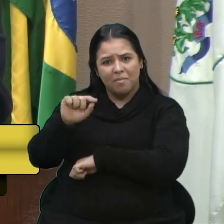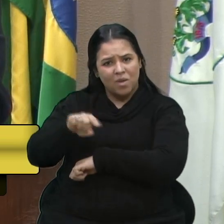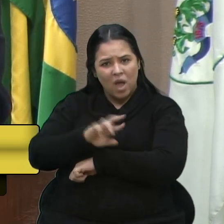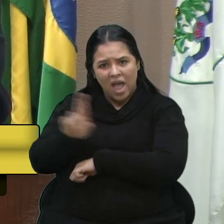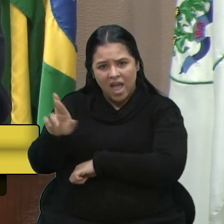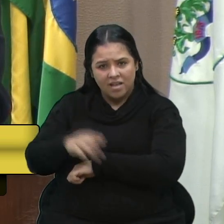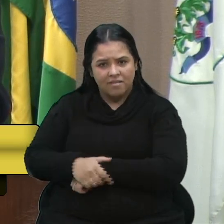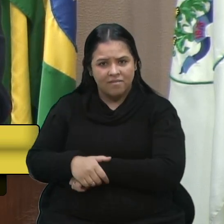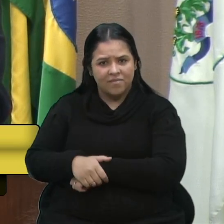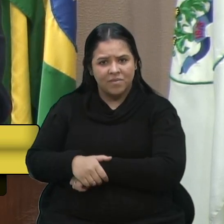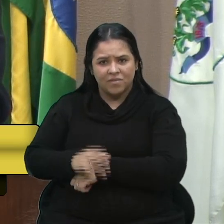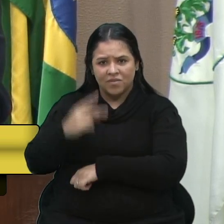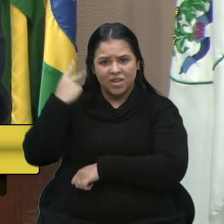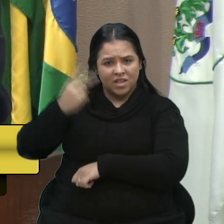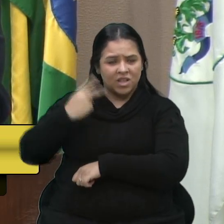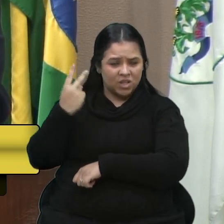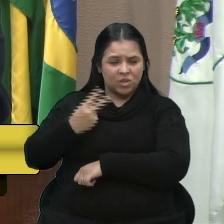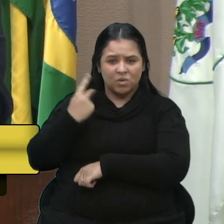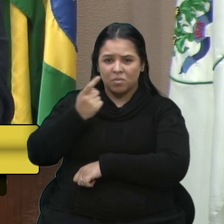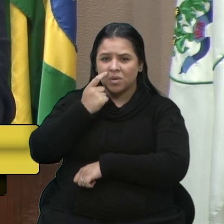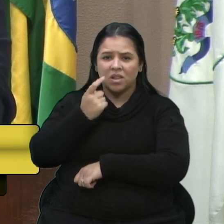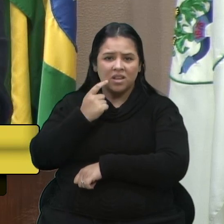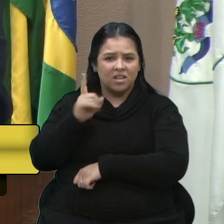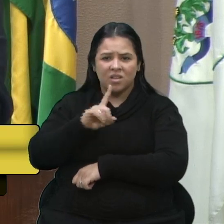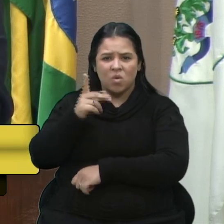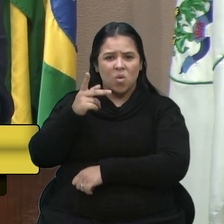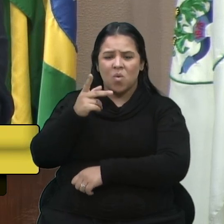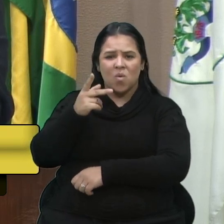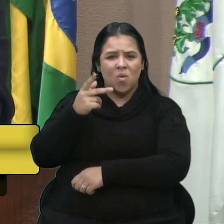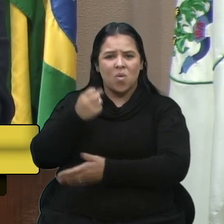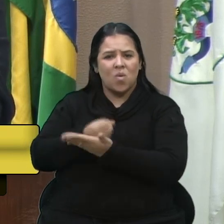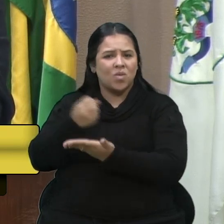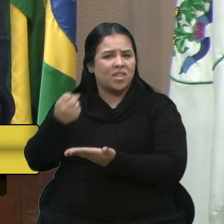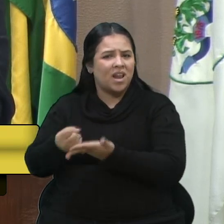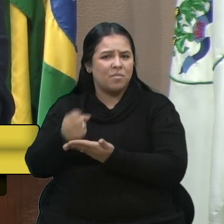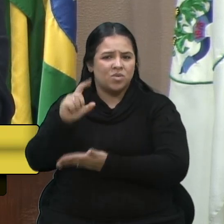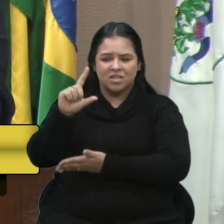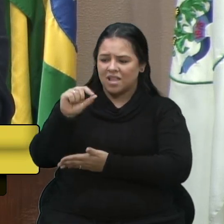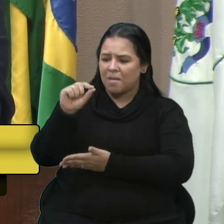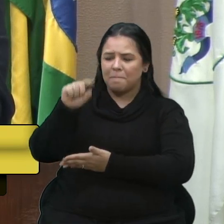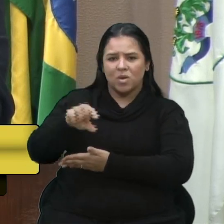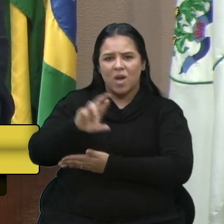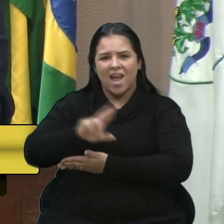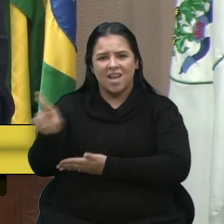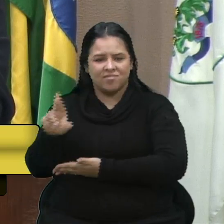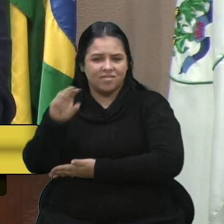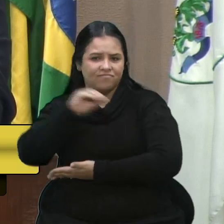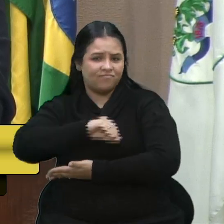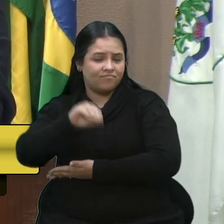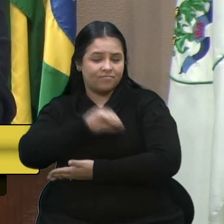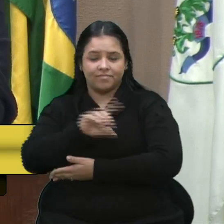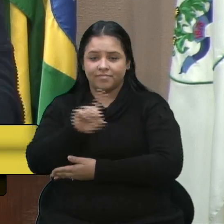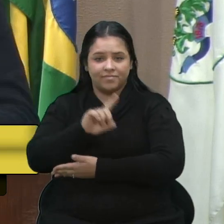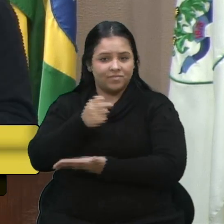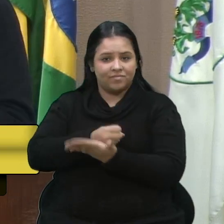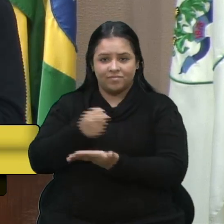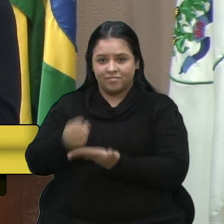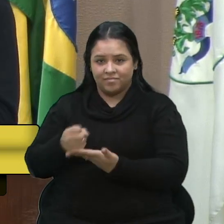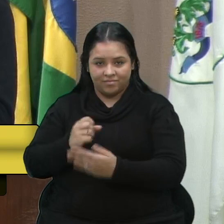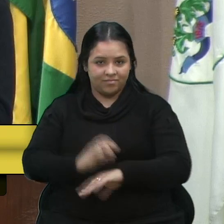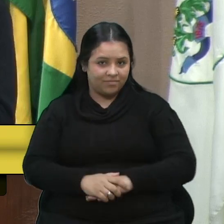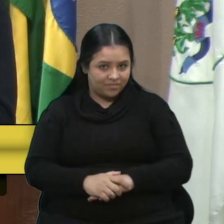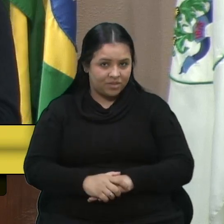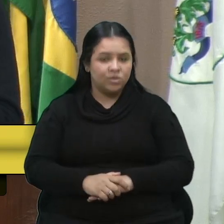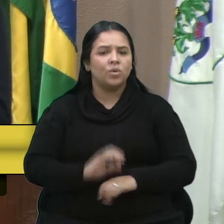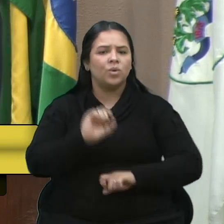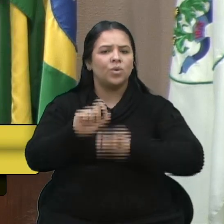vereador Moleque não ia contratar eventualmente alguma pessoa que ele precise para trabalhar por 10 mil reais. Não ia contratar. Então, o que eu